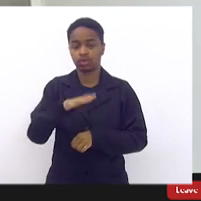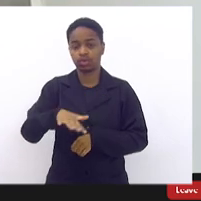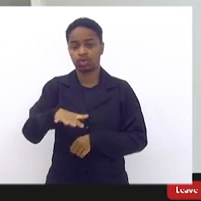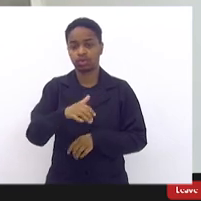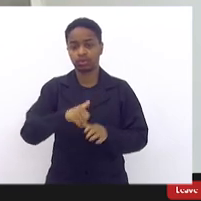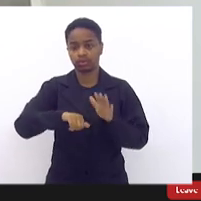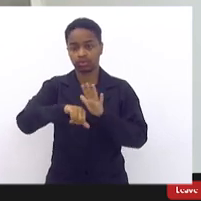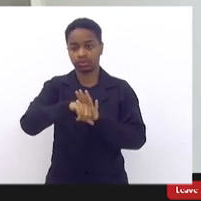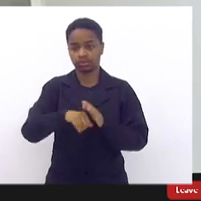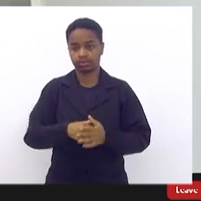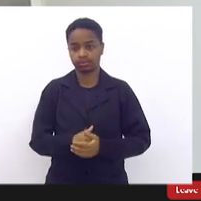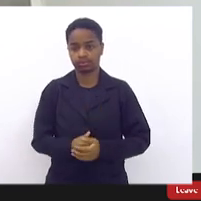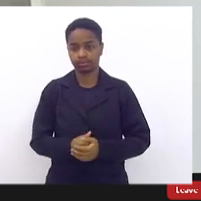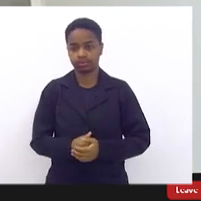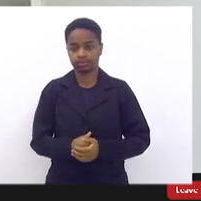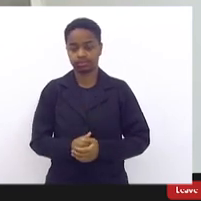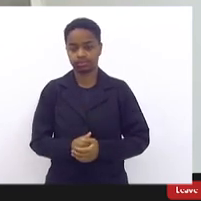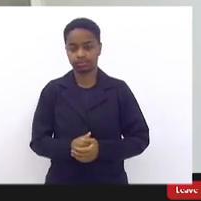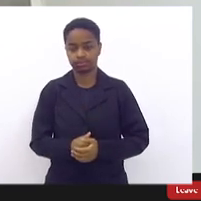aqui porque eu quero muito ouvi-la também.